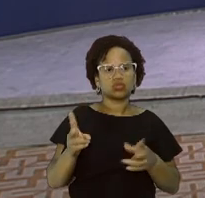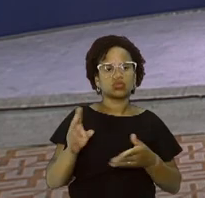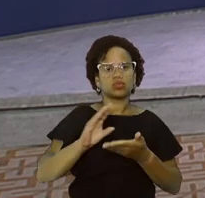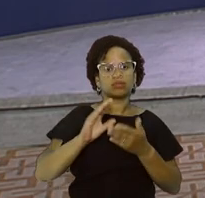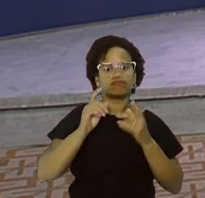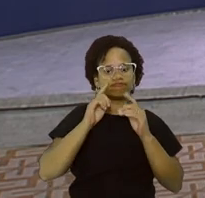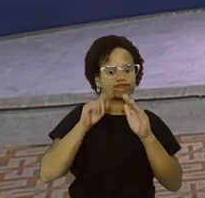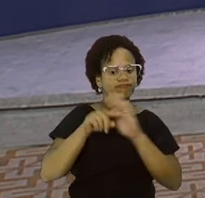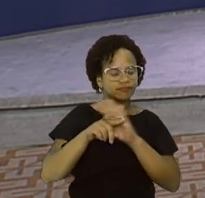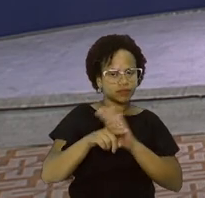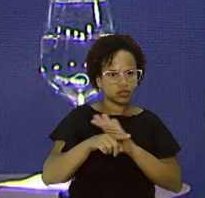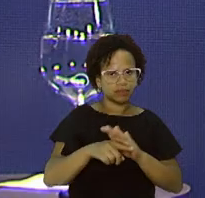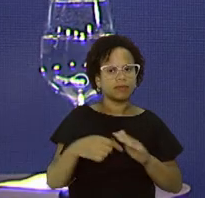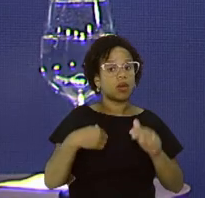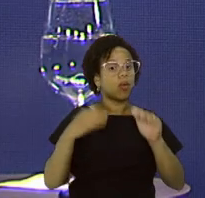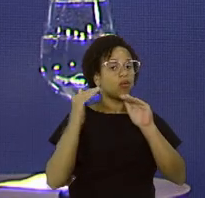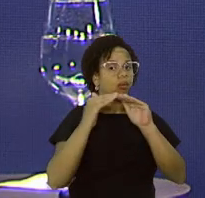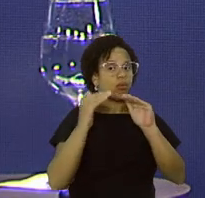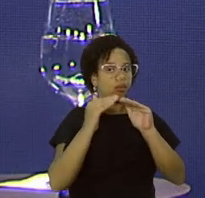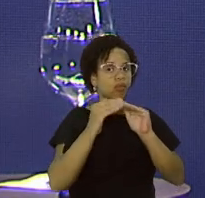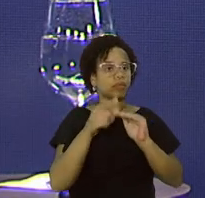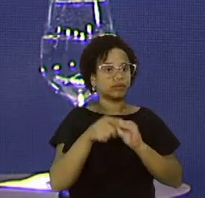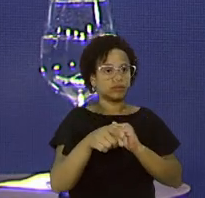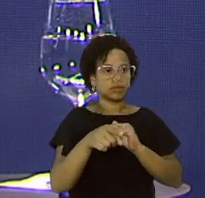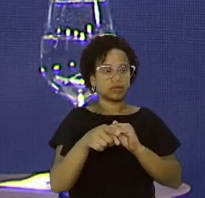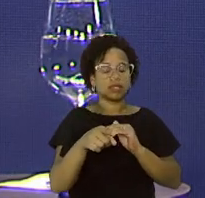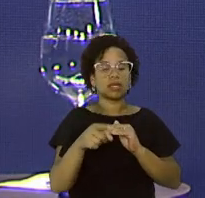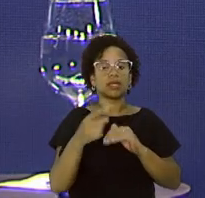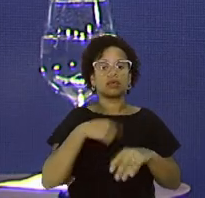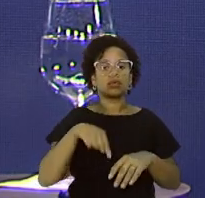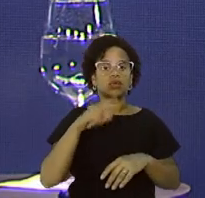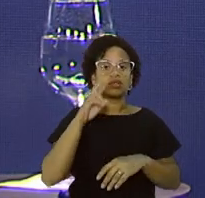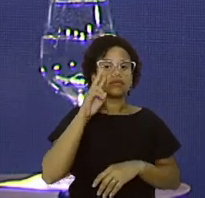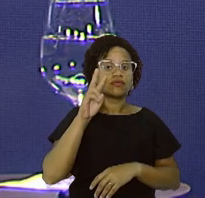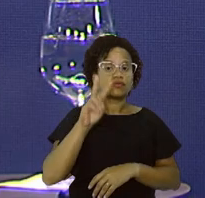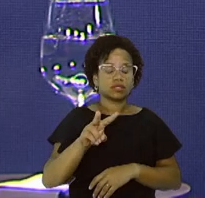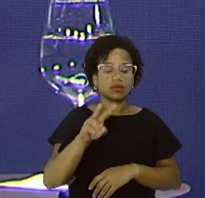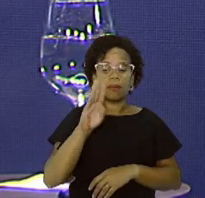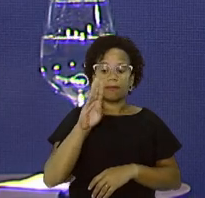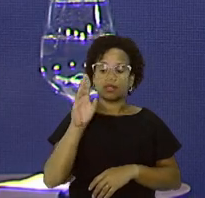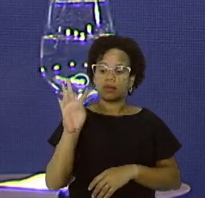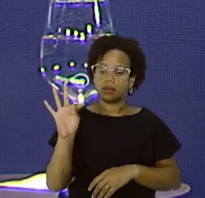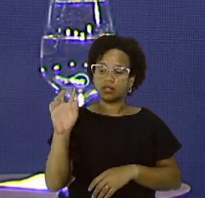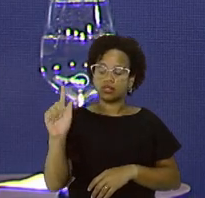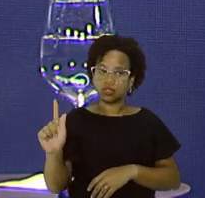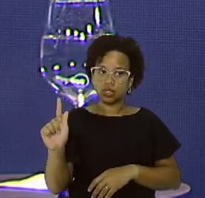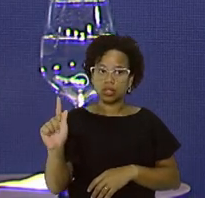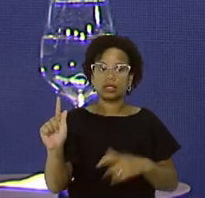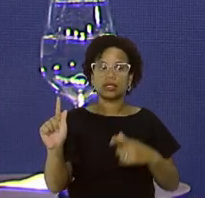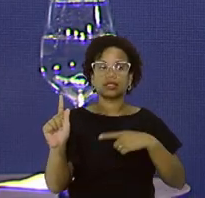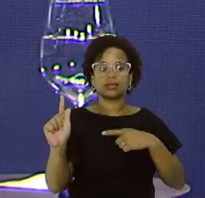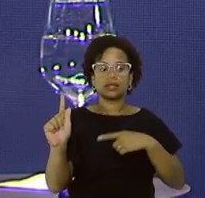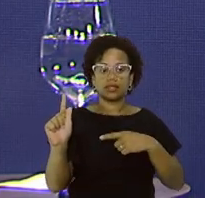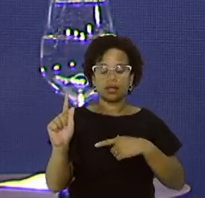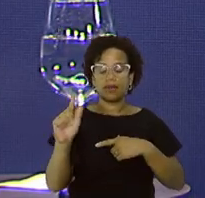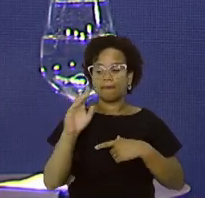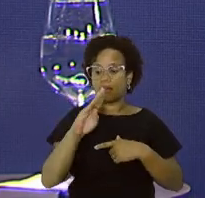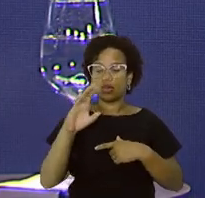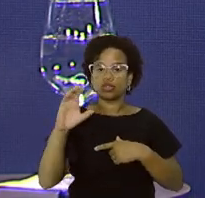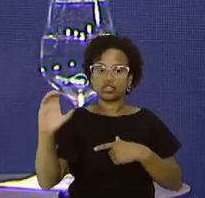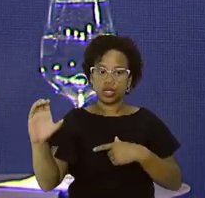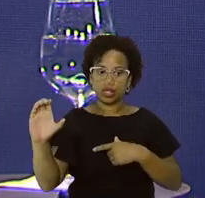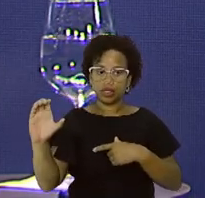concorda com você acho que a nossa visão lá do BTG a gente tem acha que o blockchain pode ser